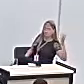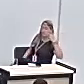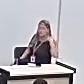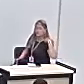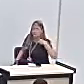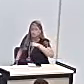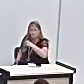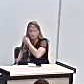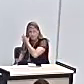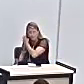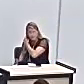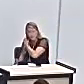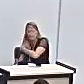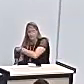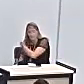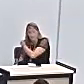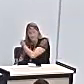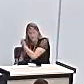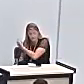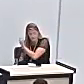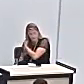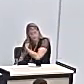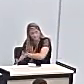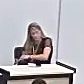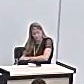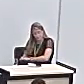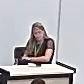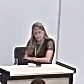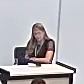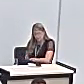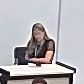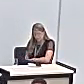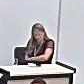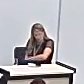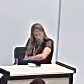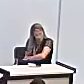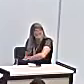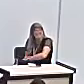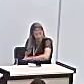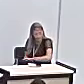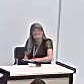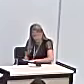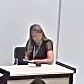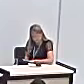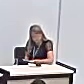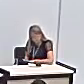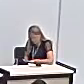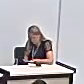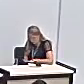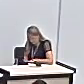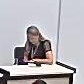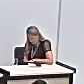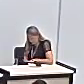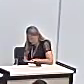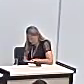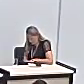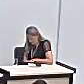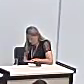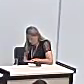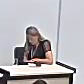O município não funciona... Olha só, a seguinte... Nós estamos aqui abrindo essa discussão, uma sugestão que